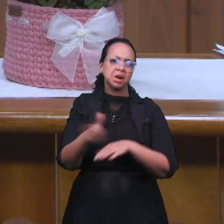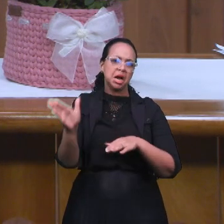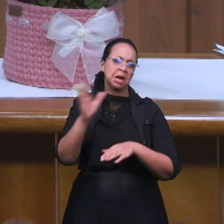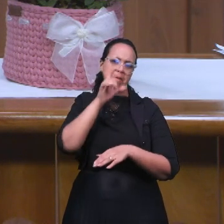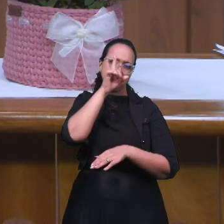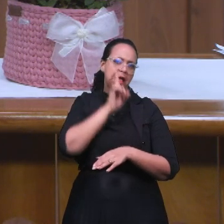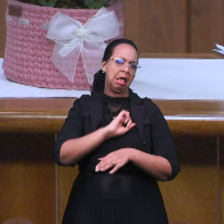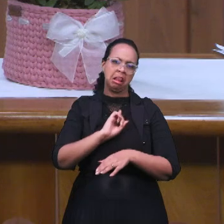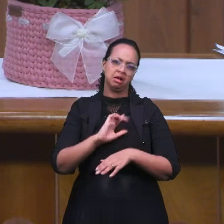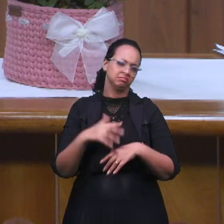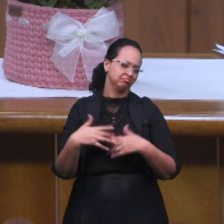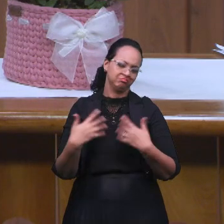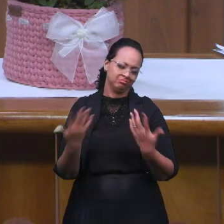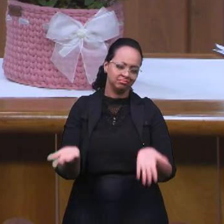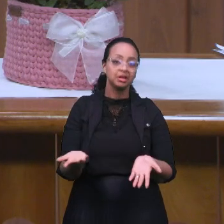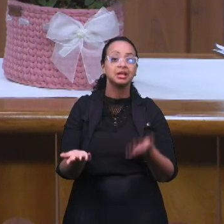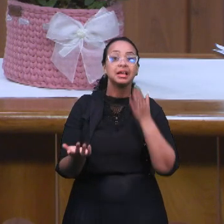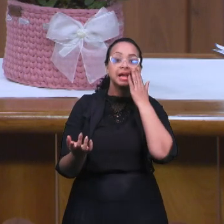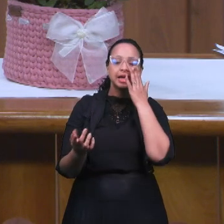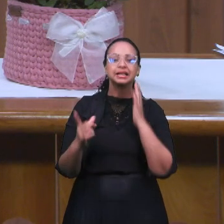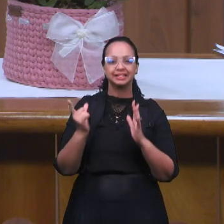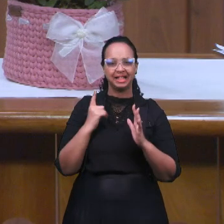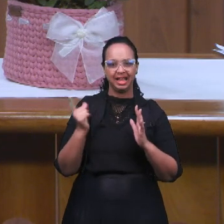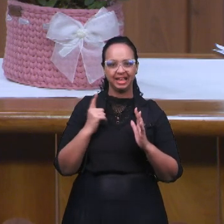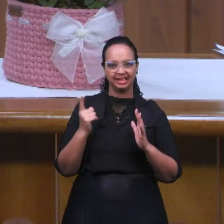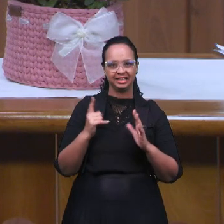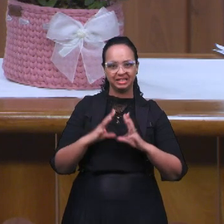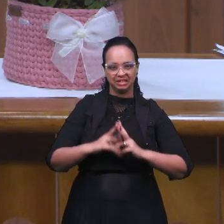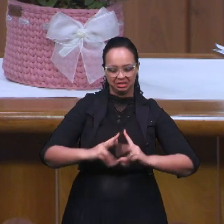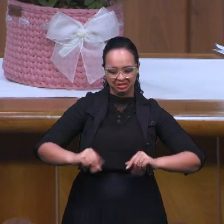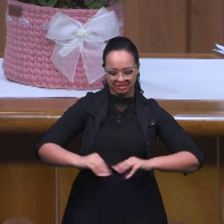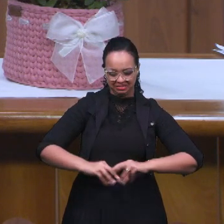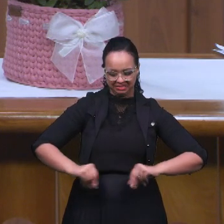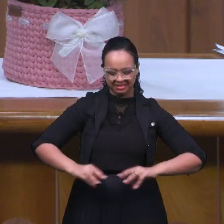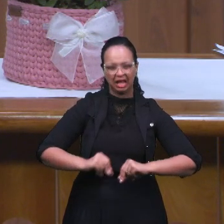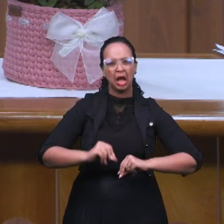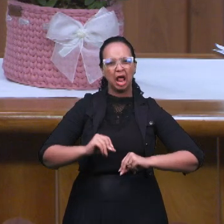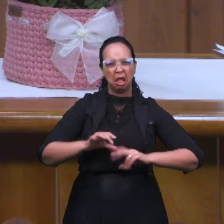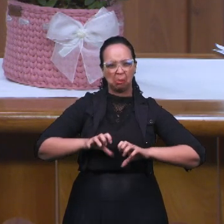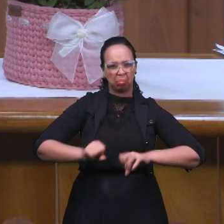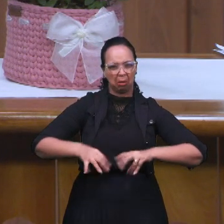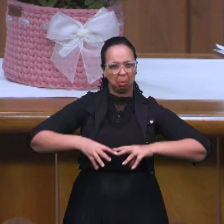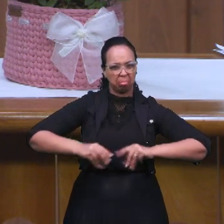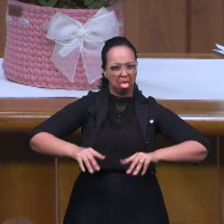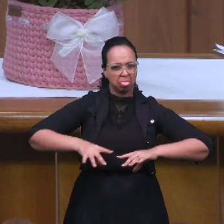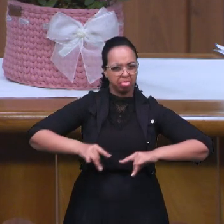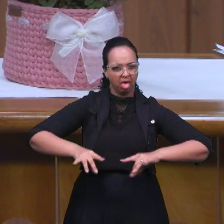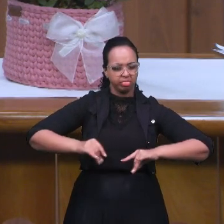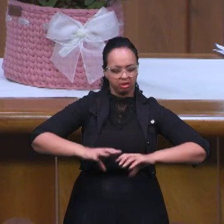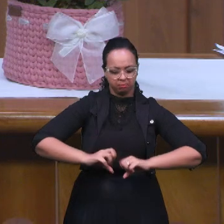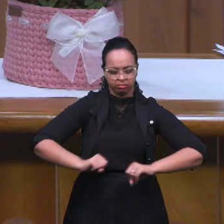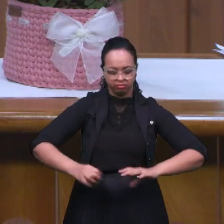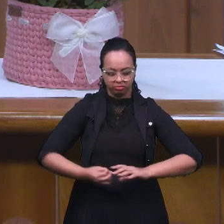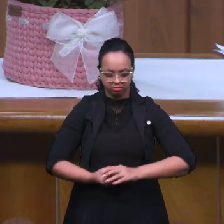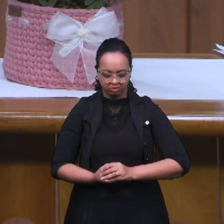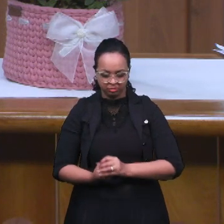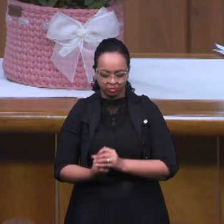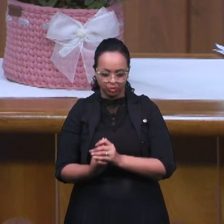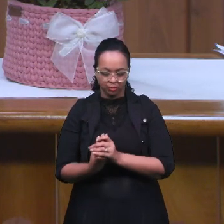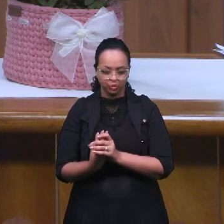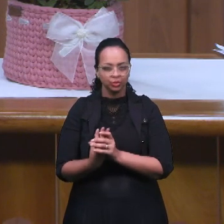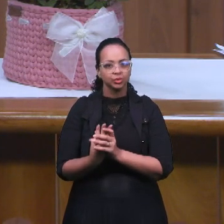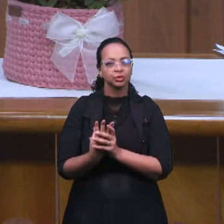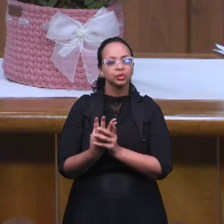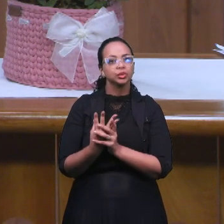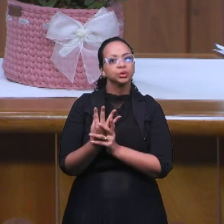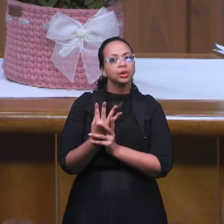for. O lírio, ele sobe, ele dá bem, sabe aonde? No charco. O charco é o mundo que nós estamos vivendo. E a